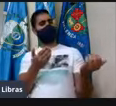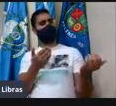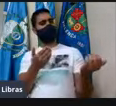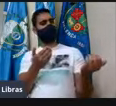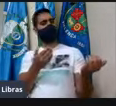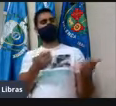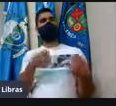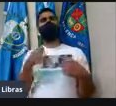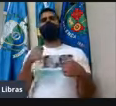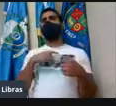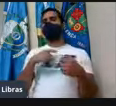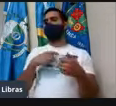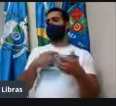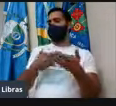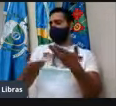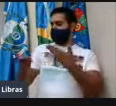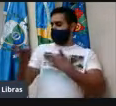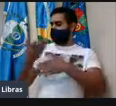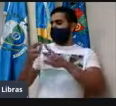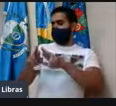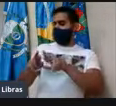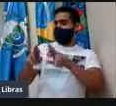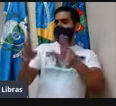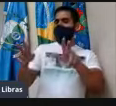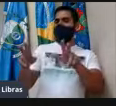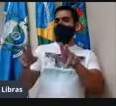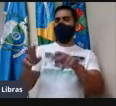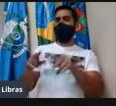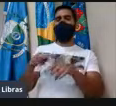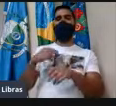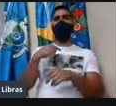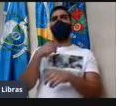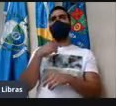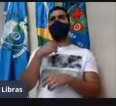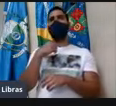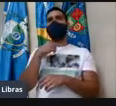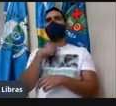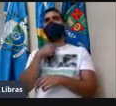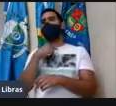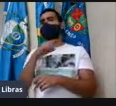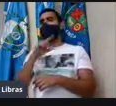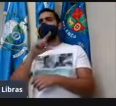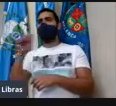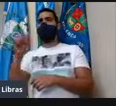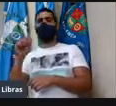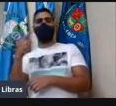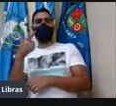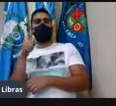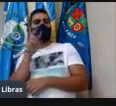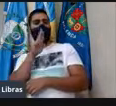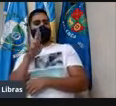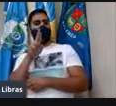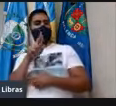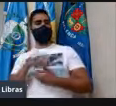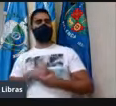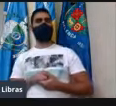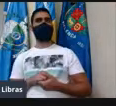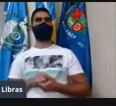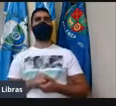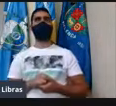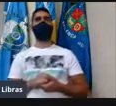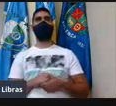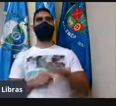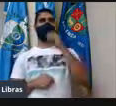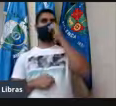um tratamento diferenciado, que ele jamais poderia sair dali sem uma resposta. E é como